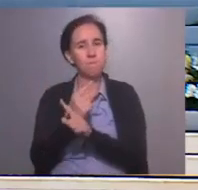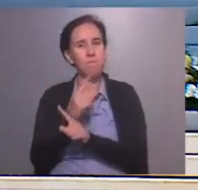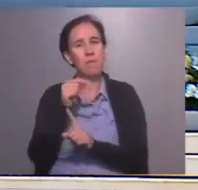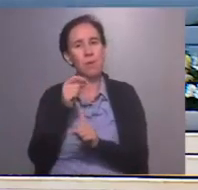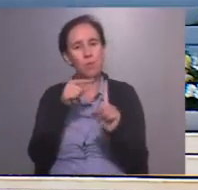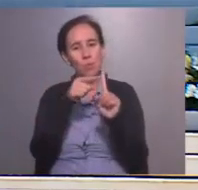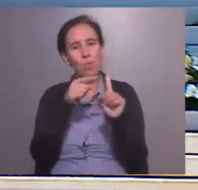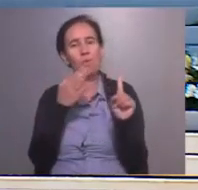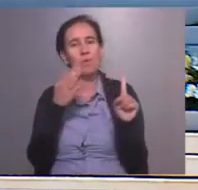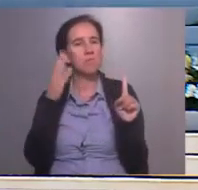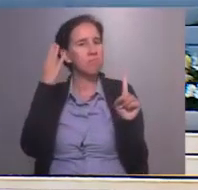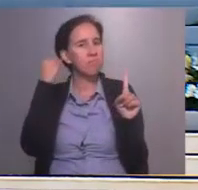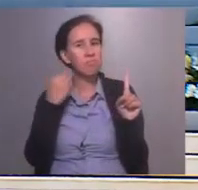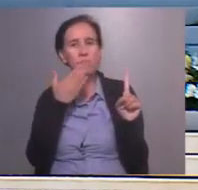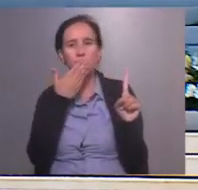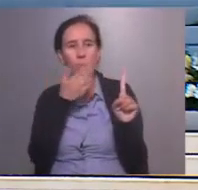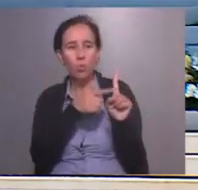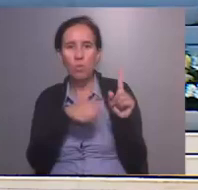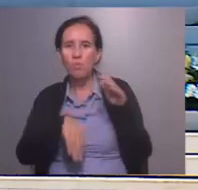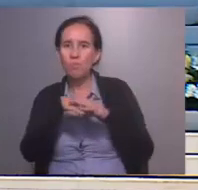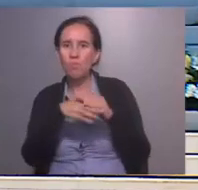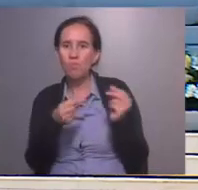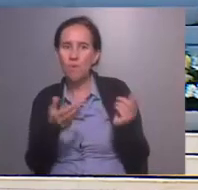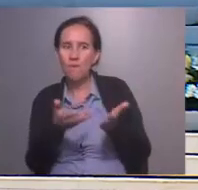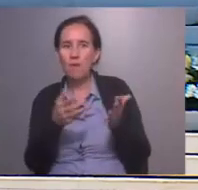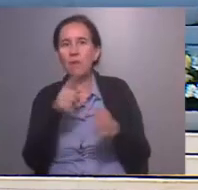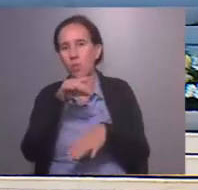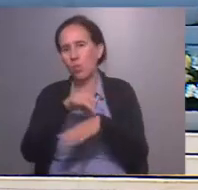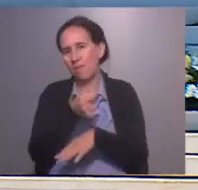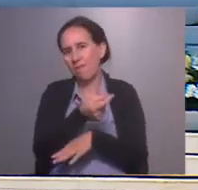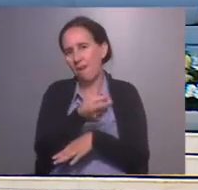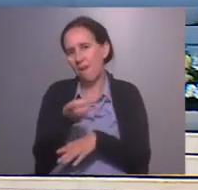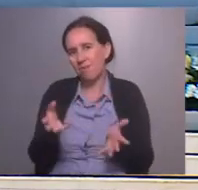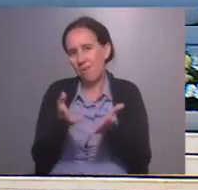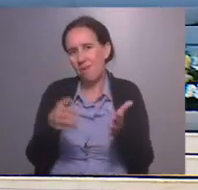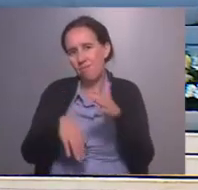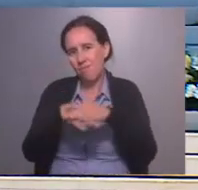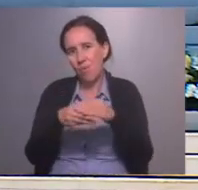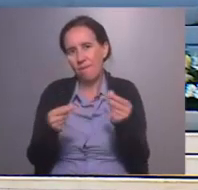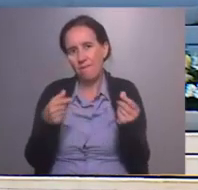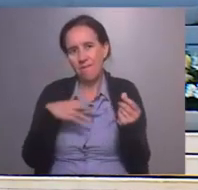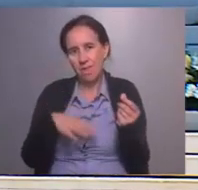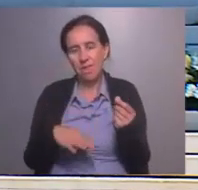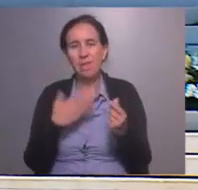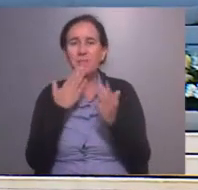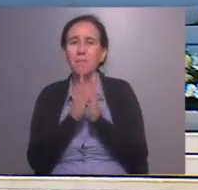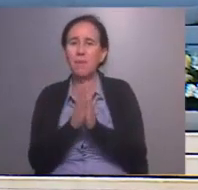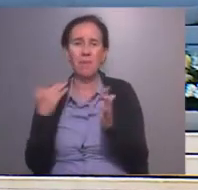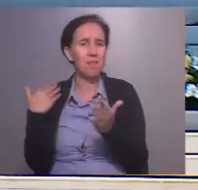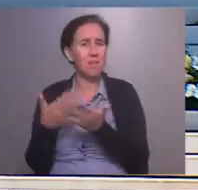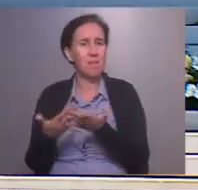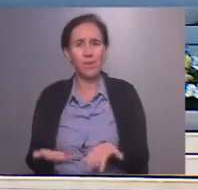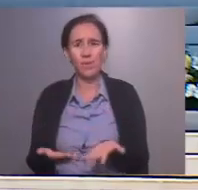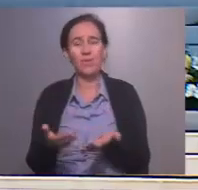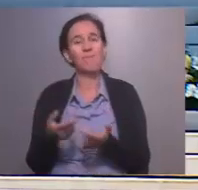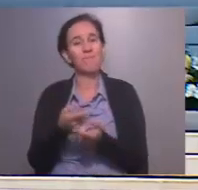cura de um surdo mudo e de muitos outros doentes. Esta súplica continua hoje